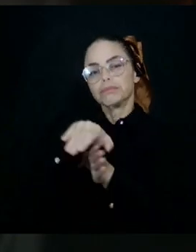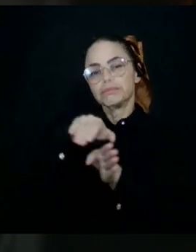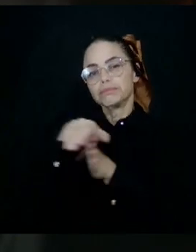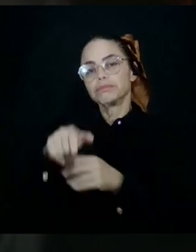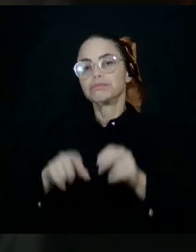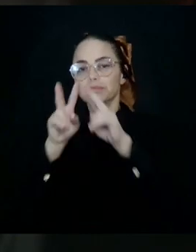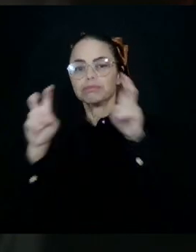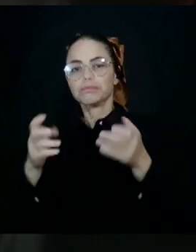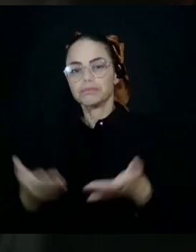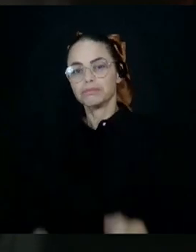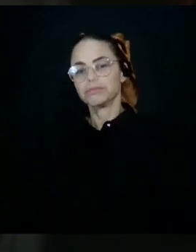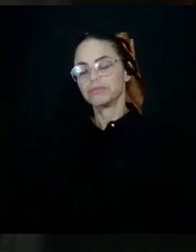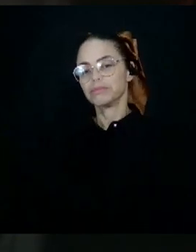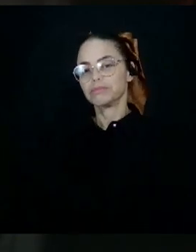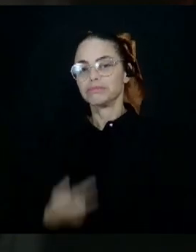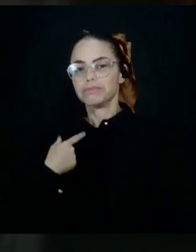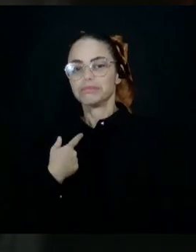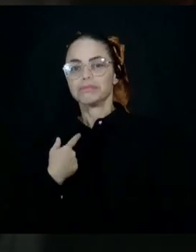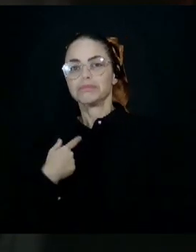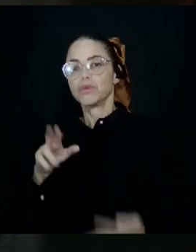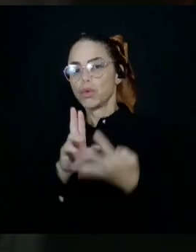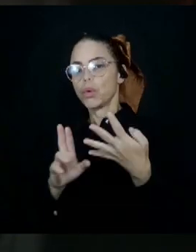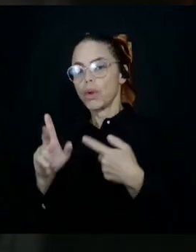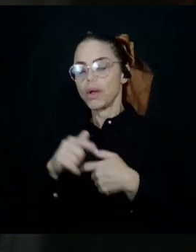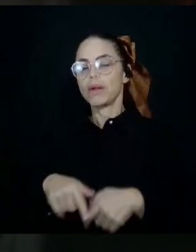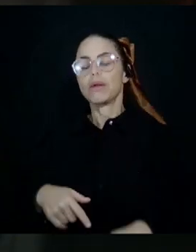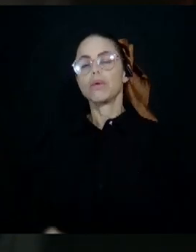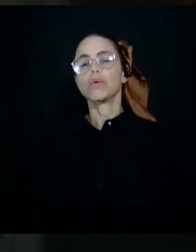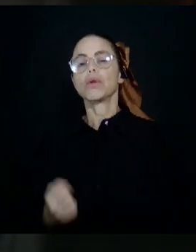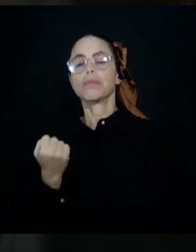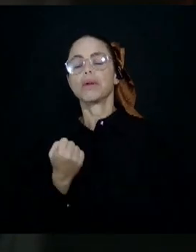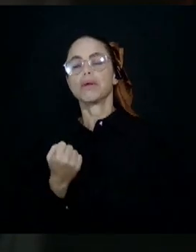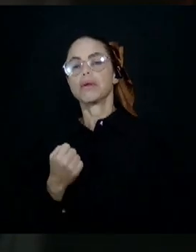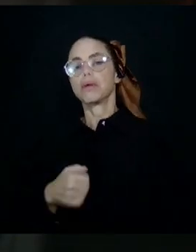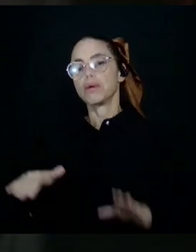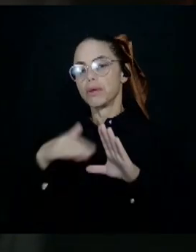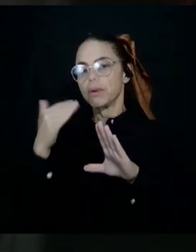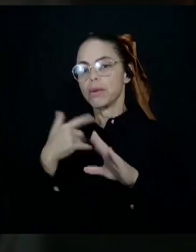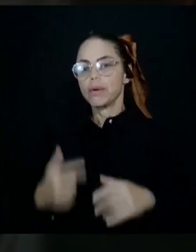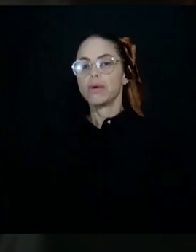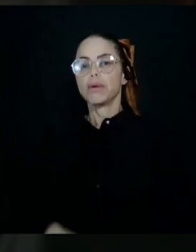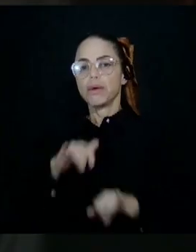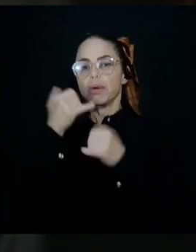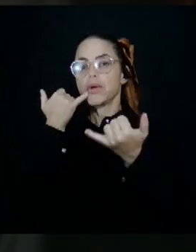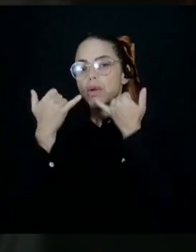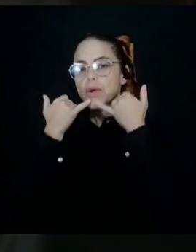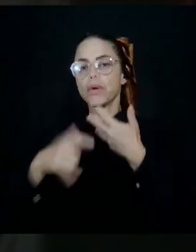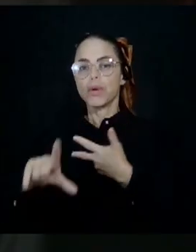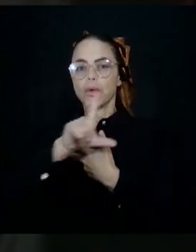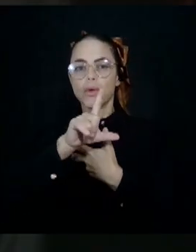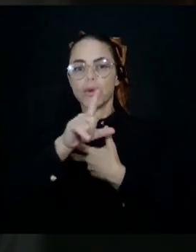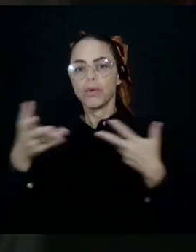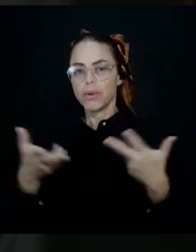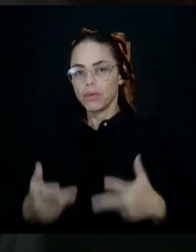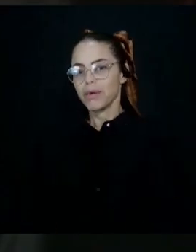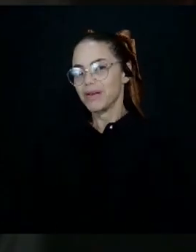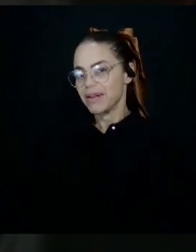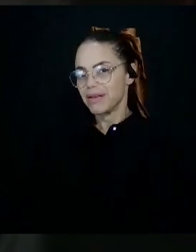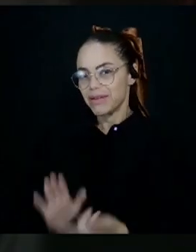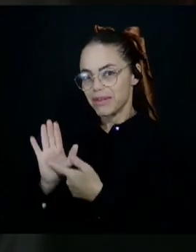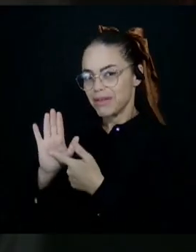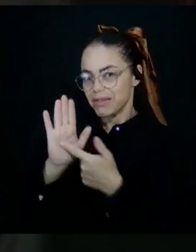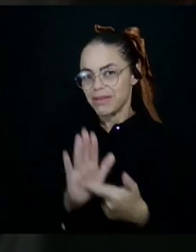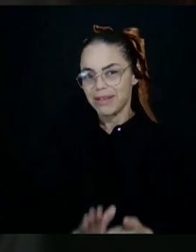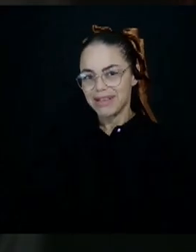rótulos femininos. E quando você manda a sua mensagem, a gente atualiza algumas informações do Legislativo e já a gente apresenta os nossos convidados